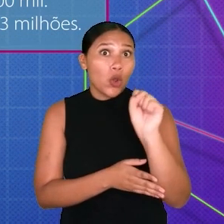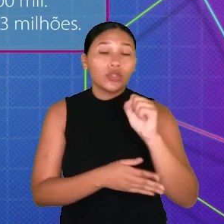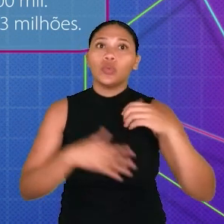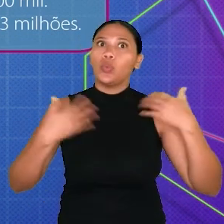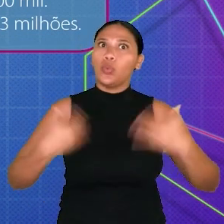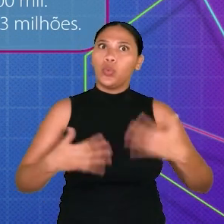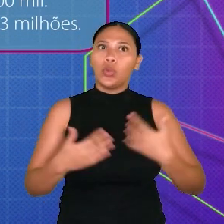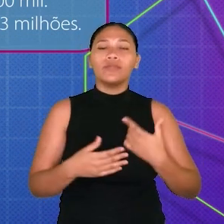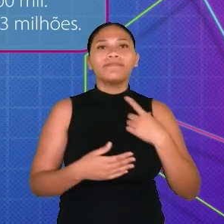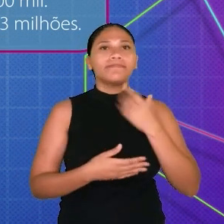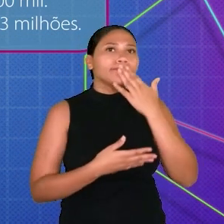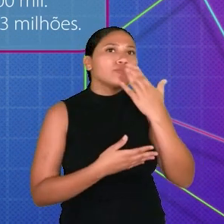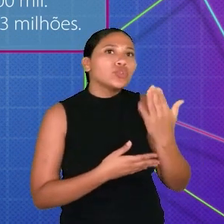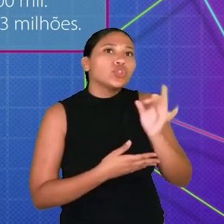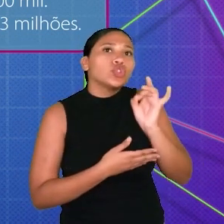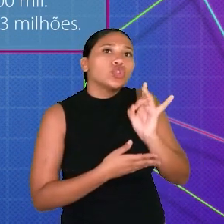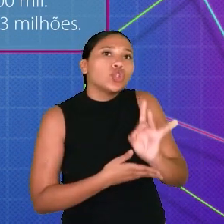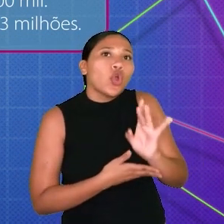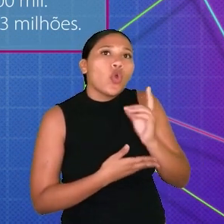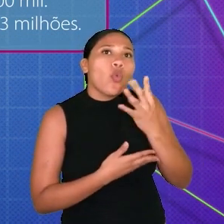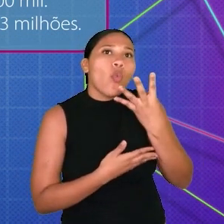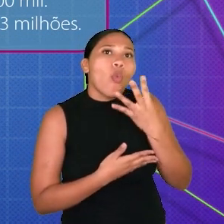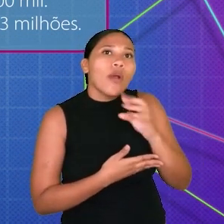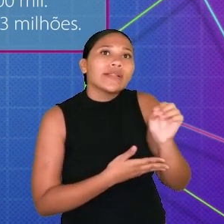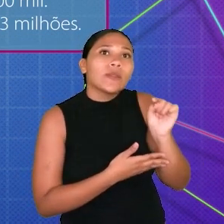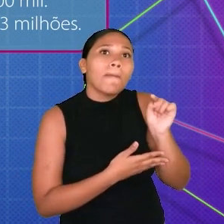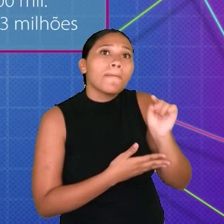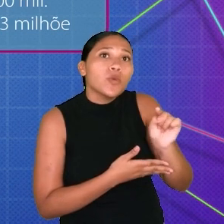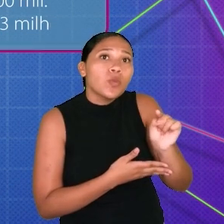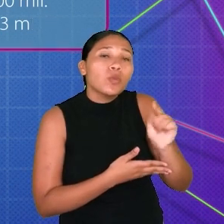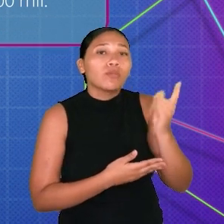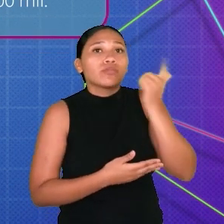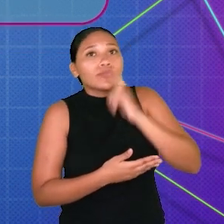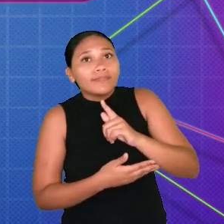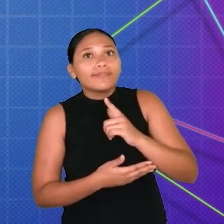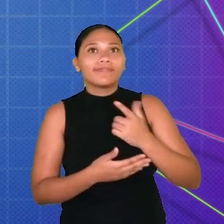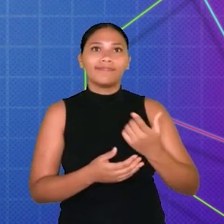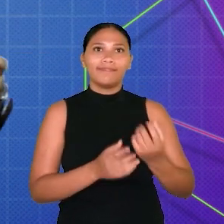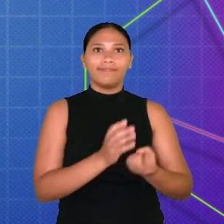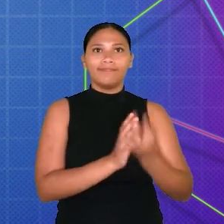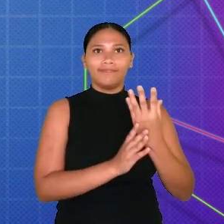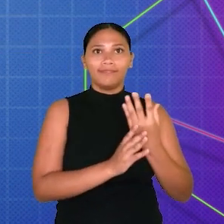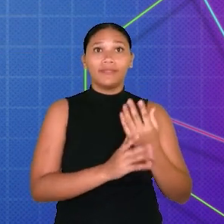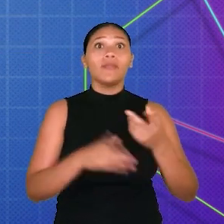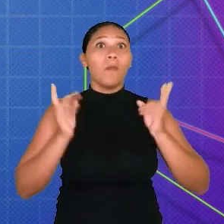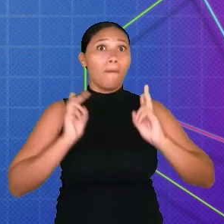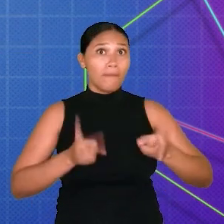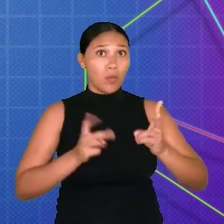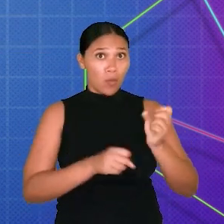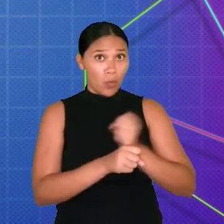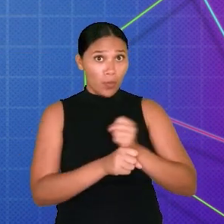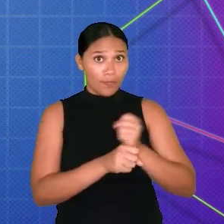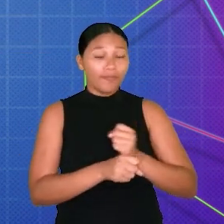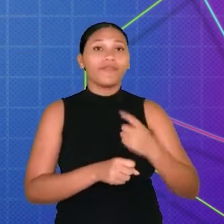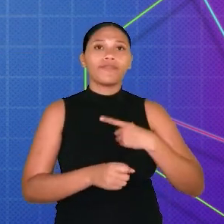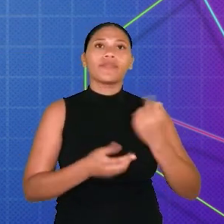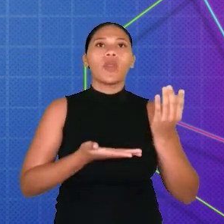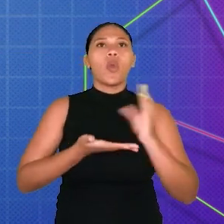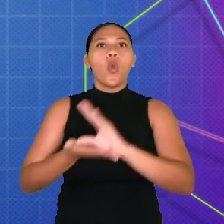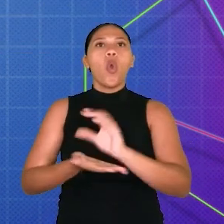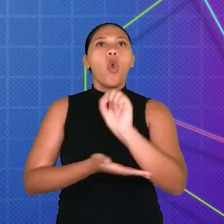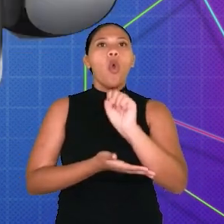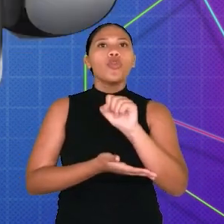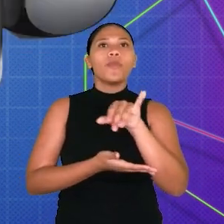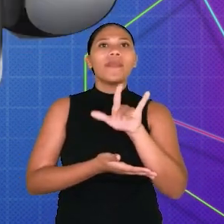que os desenvolvedores haviam solicitado apenas 400 mil para concluir o game. Também, em 2012, foram investidos